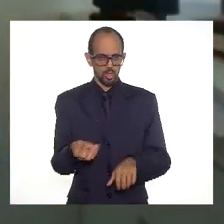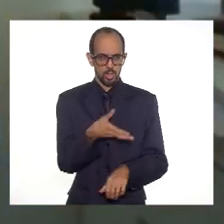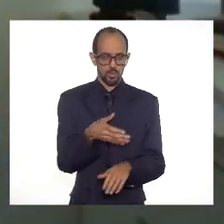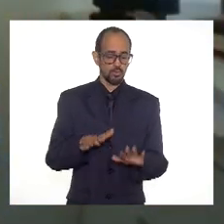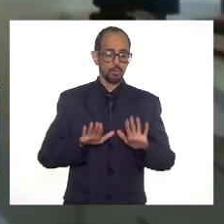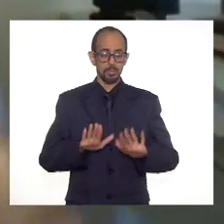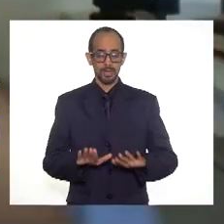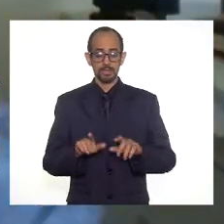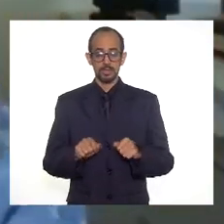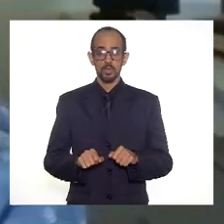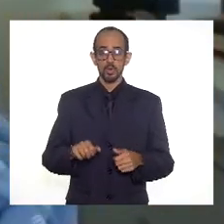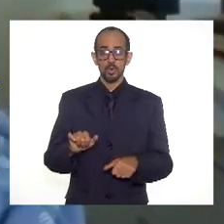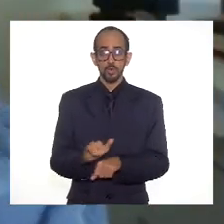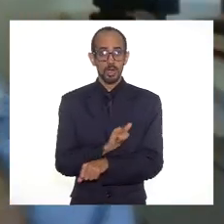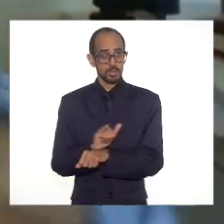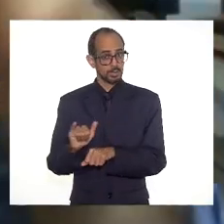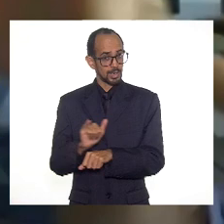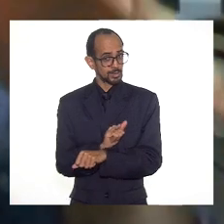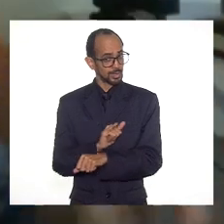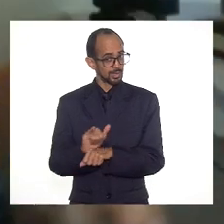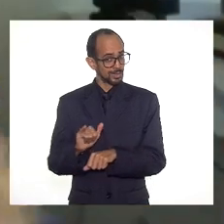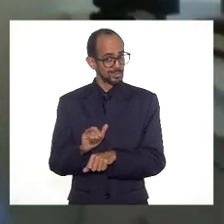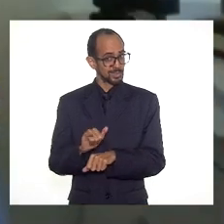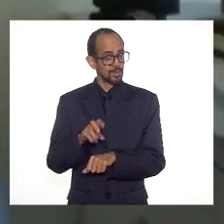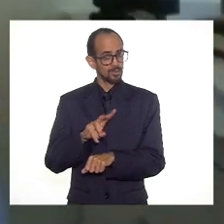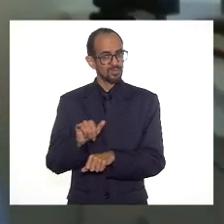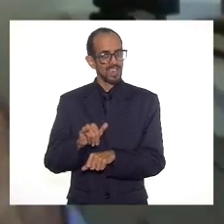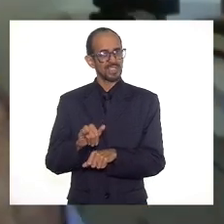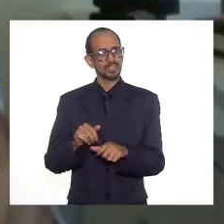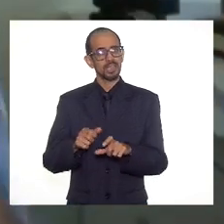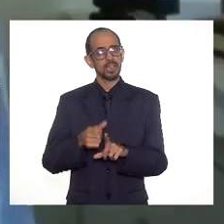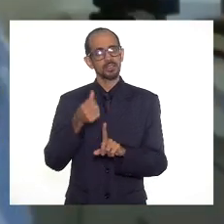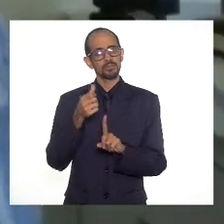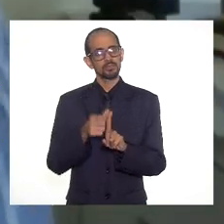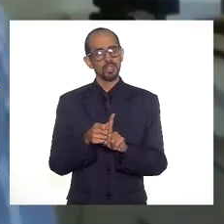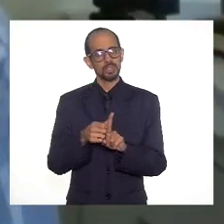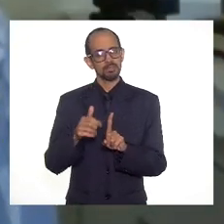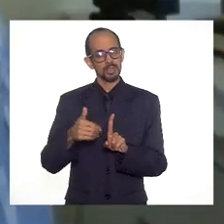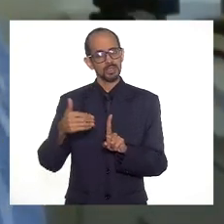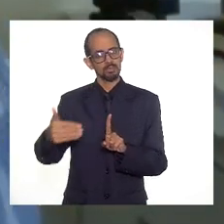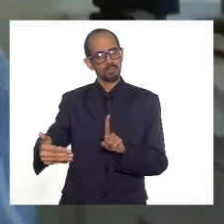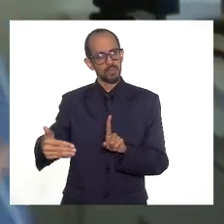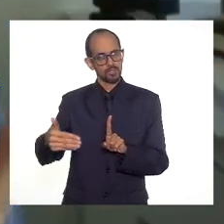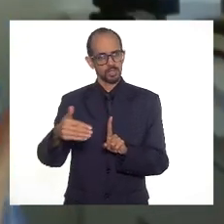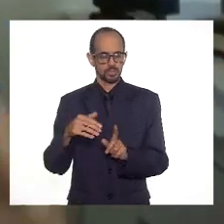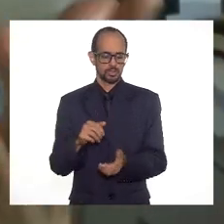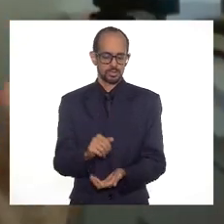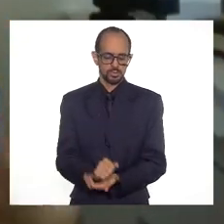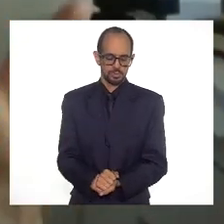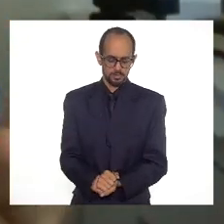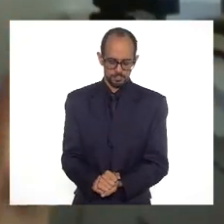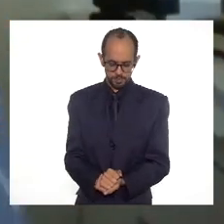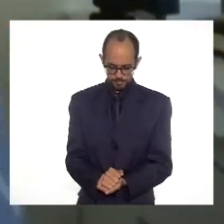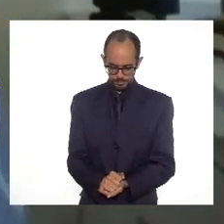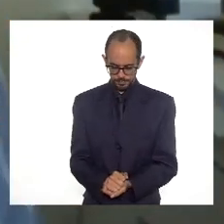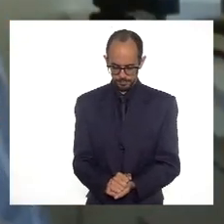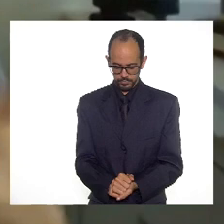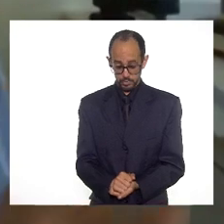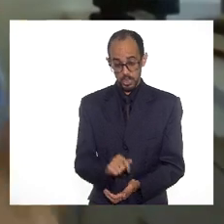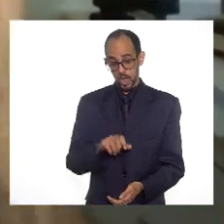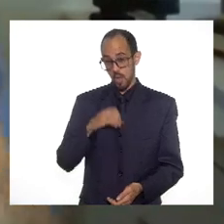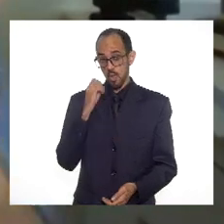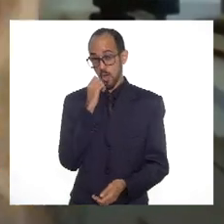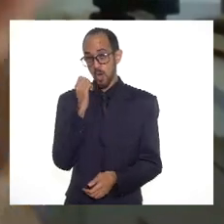será recuperado, isso vai se dar nos próximos 6 meses. E aí, evidentemente, é